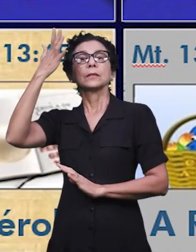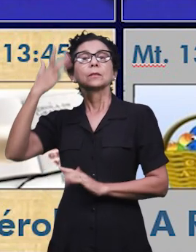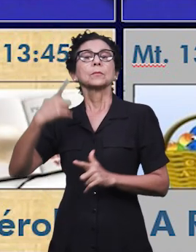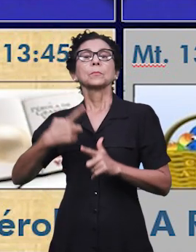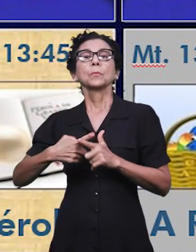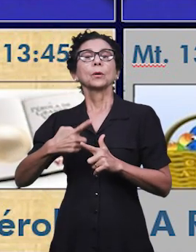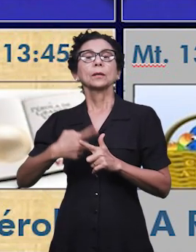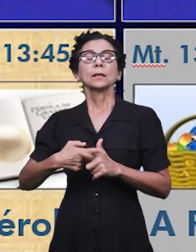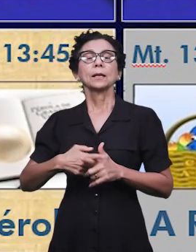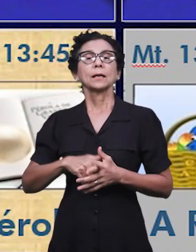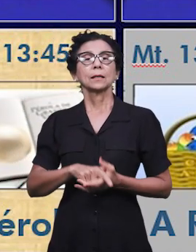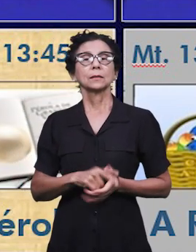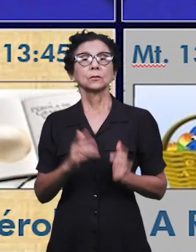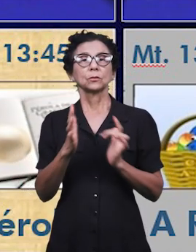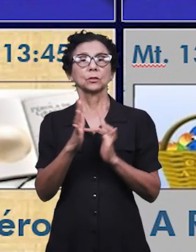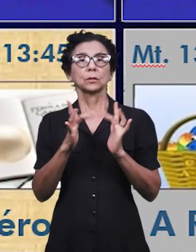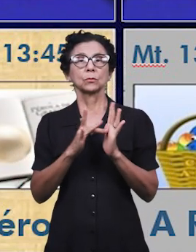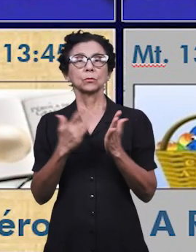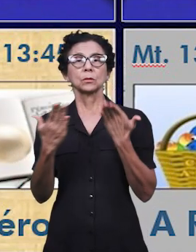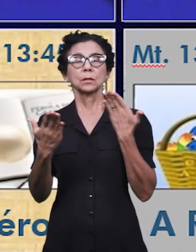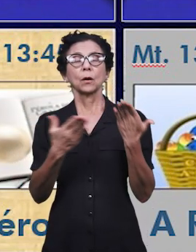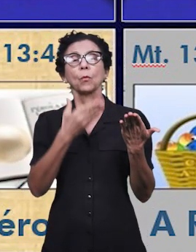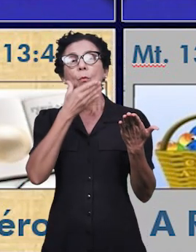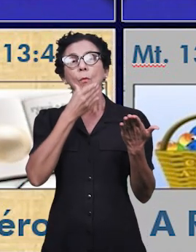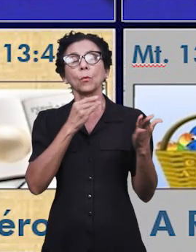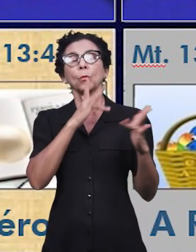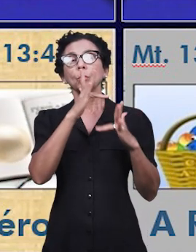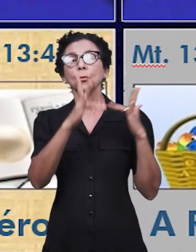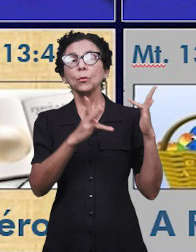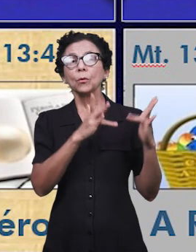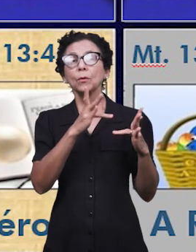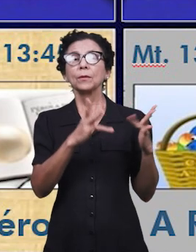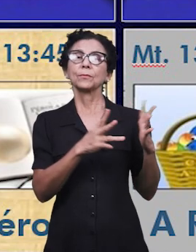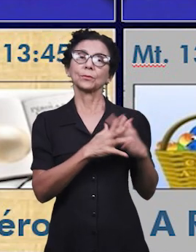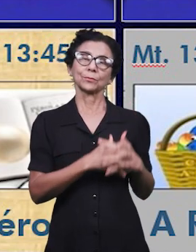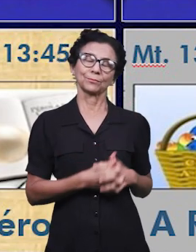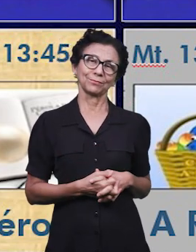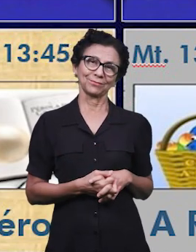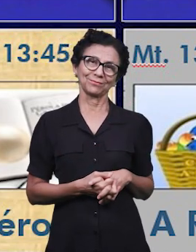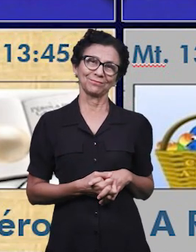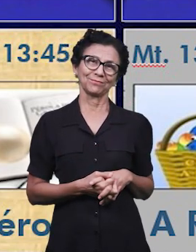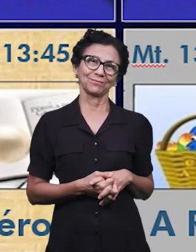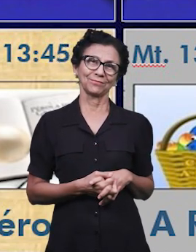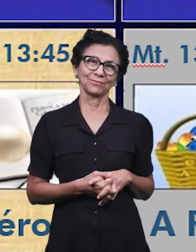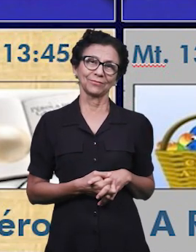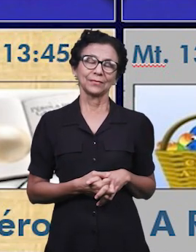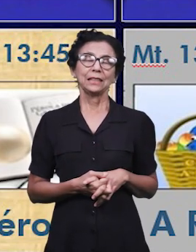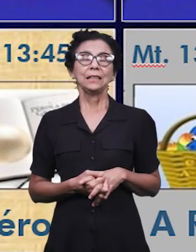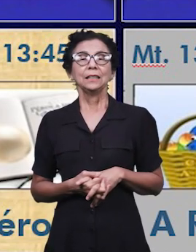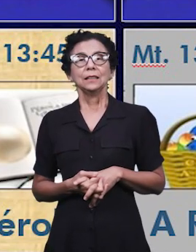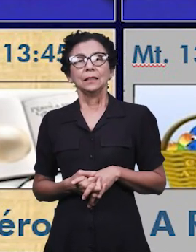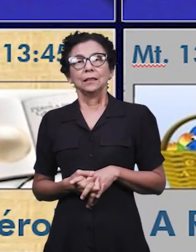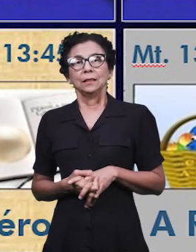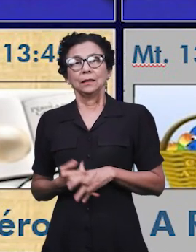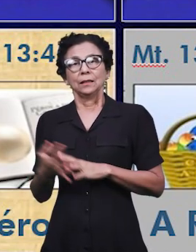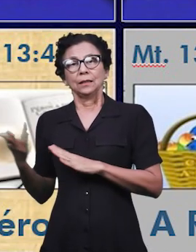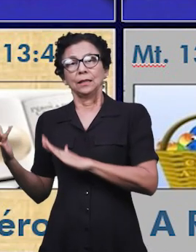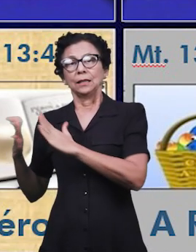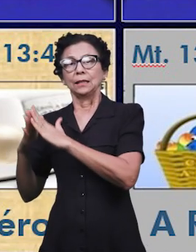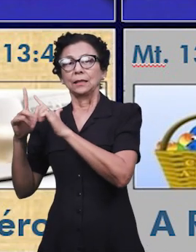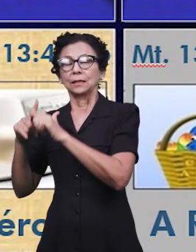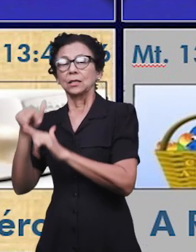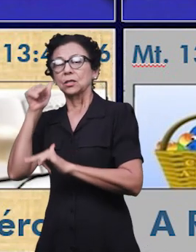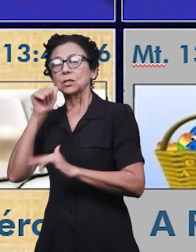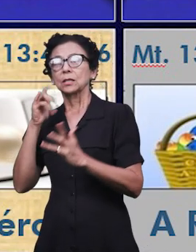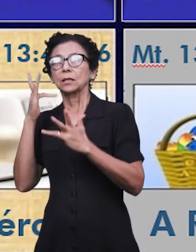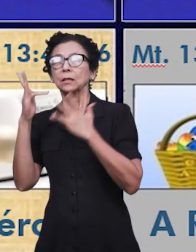que a igreja se revele como Se noiva. prepare. Então, aí está o grande problema. E uma igreja não vai se manifestar a